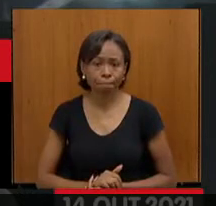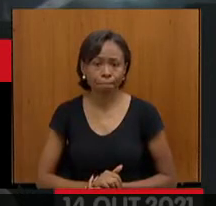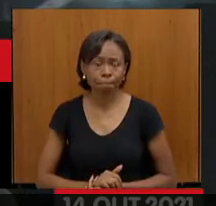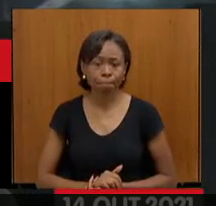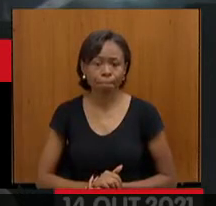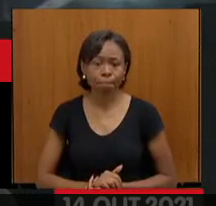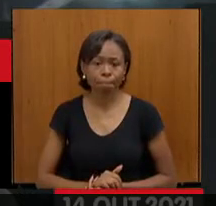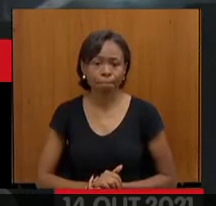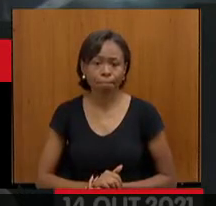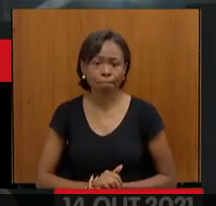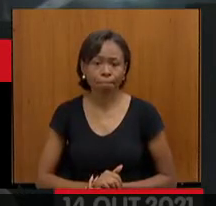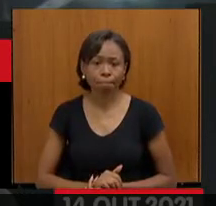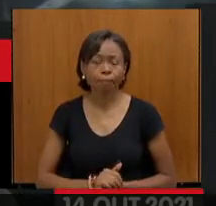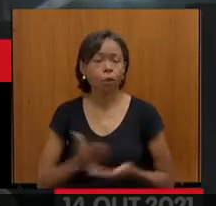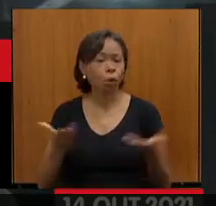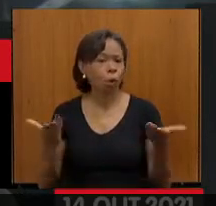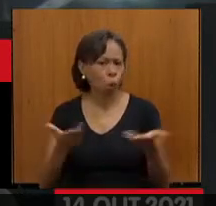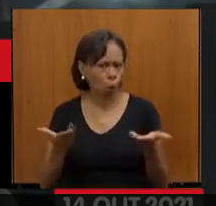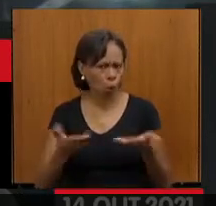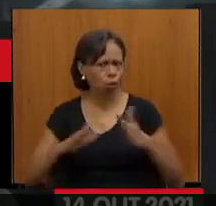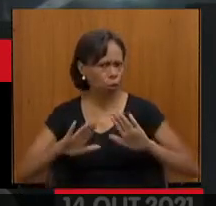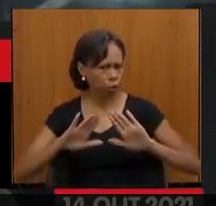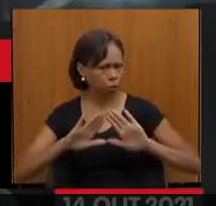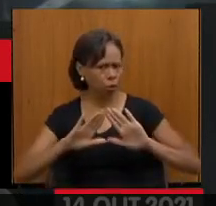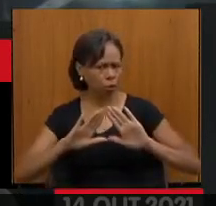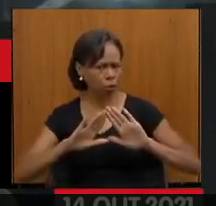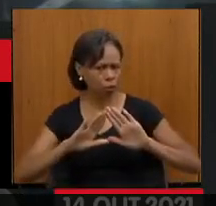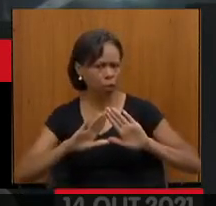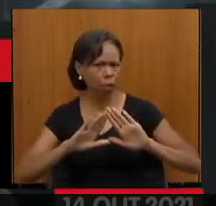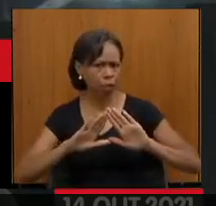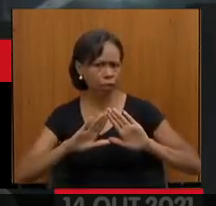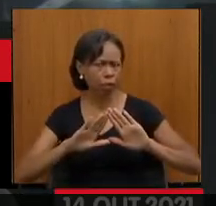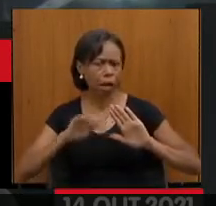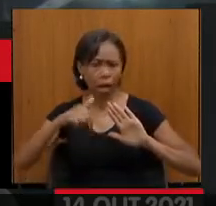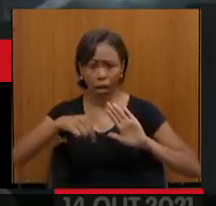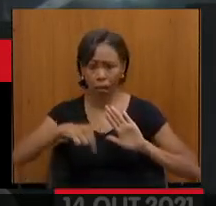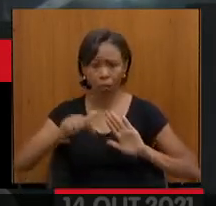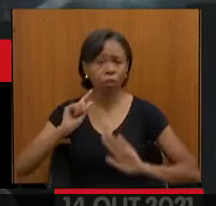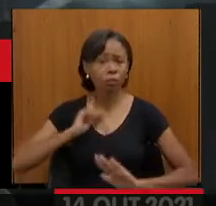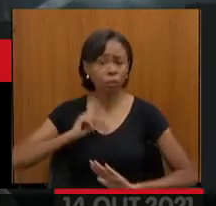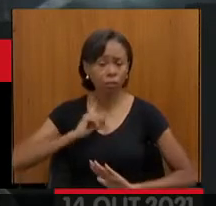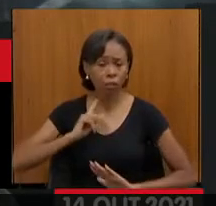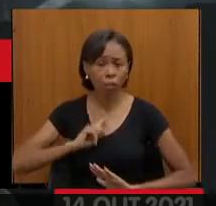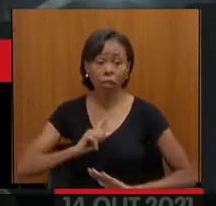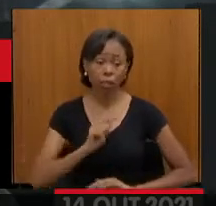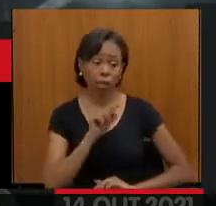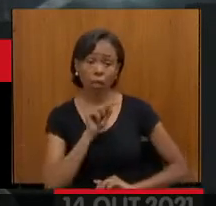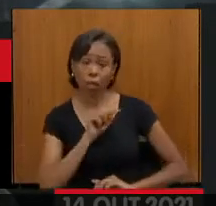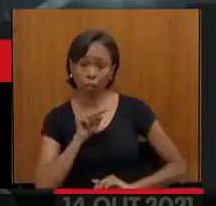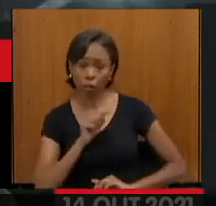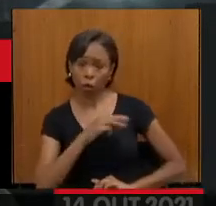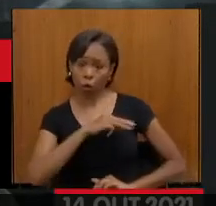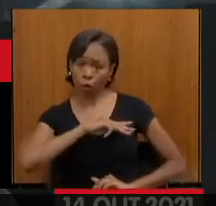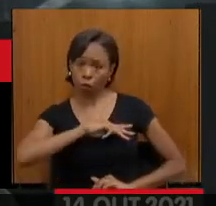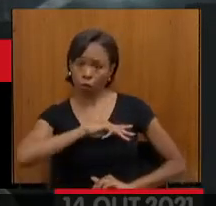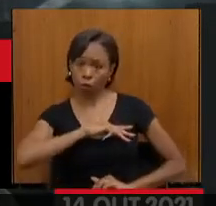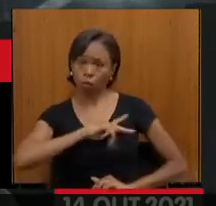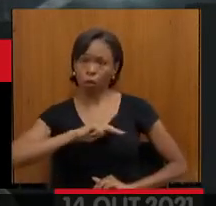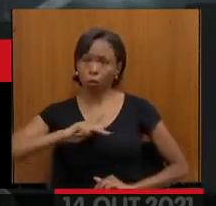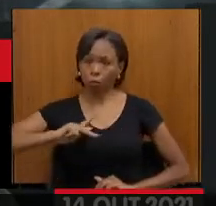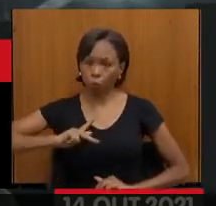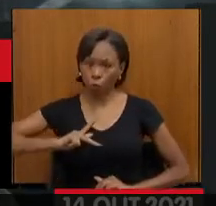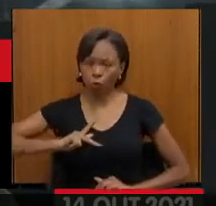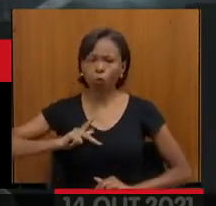isso, a gente está hoje aqui na Assembleia Legislativa de Minas Gerais, e ter a presença do Ministério Público, ter a presença de